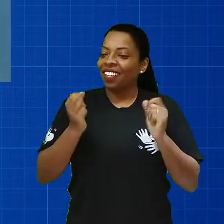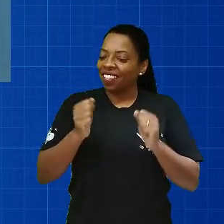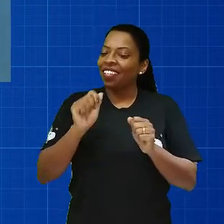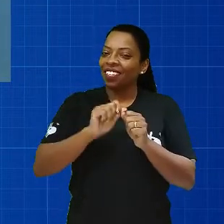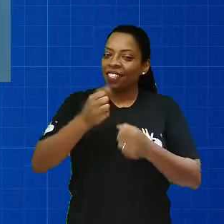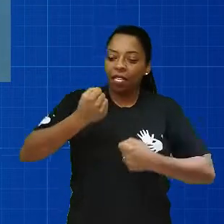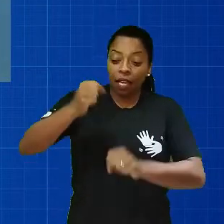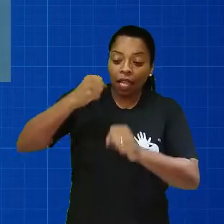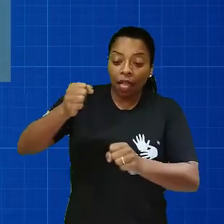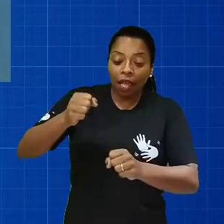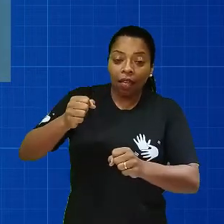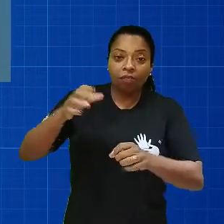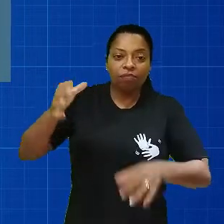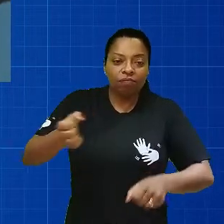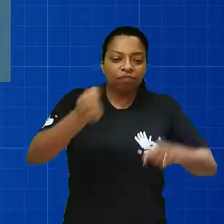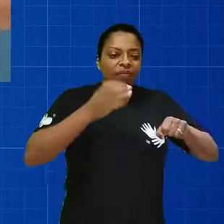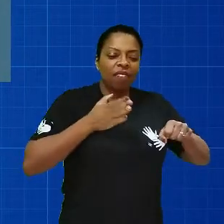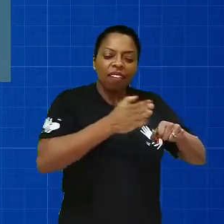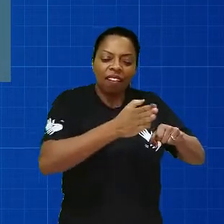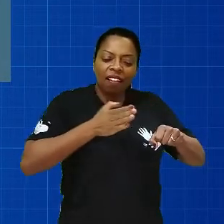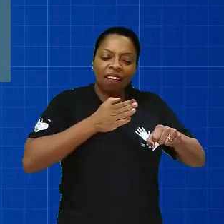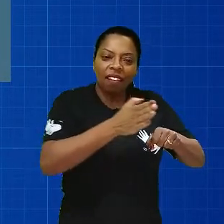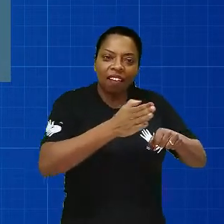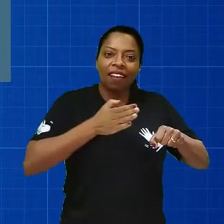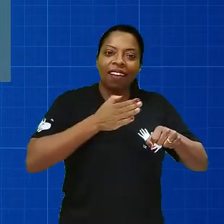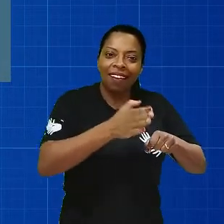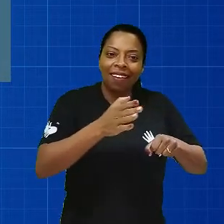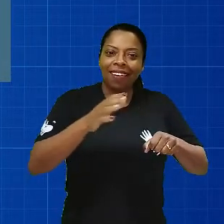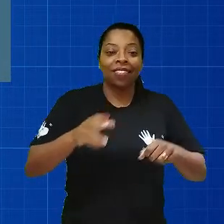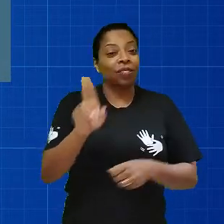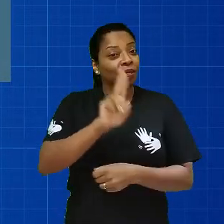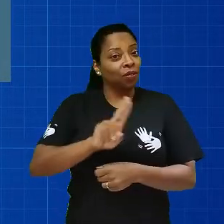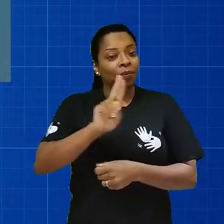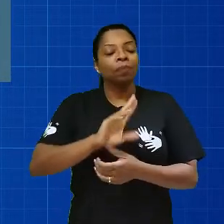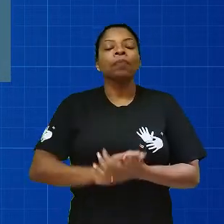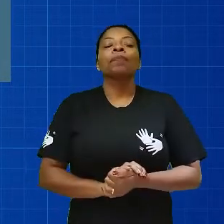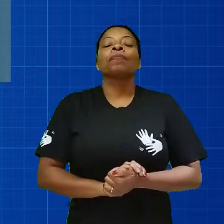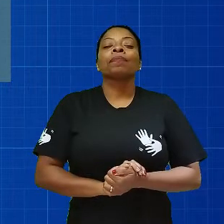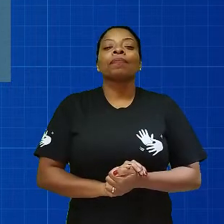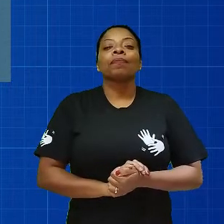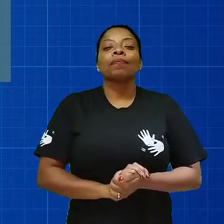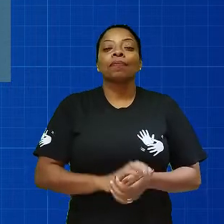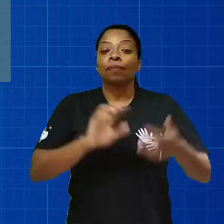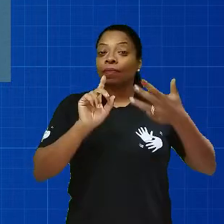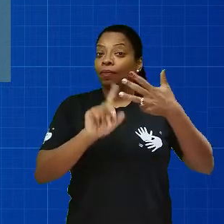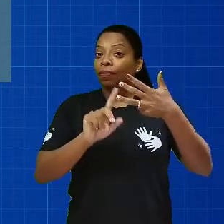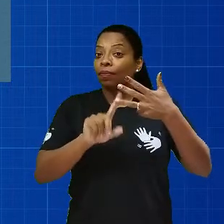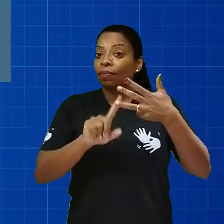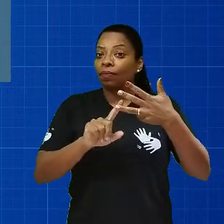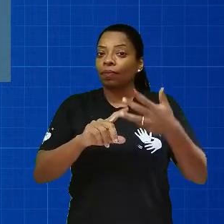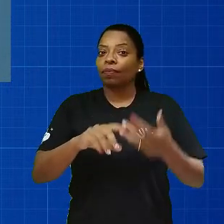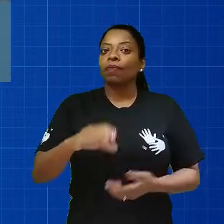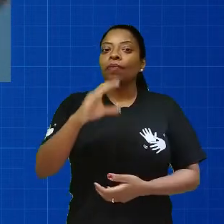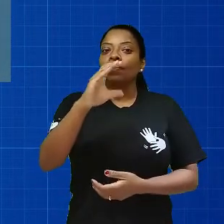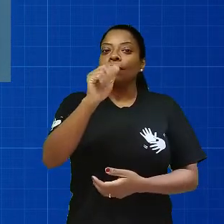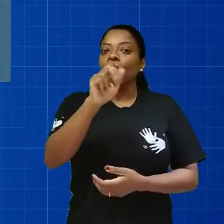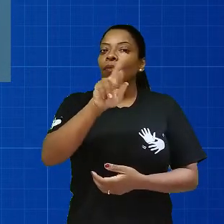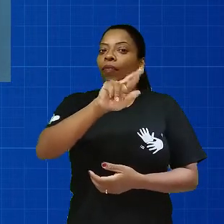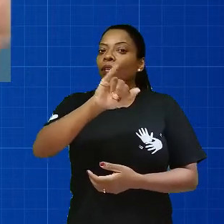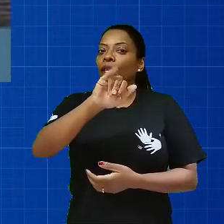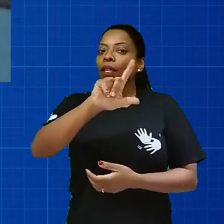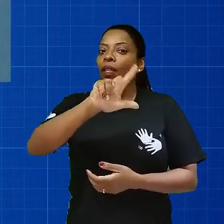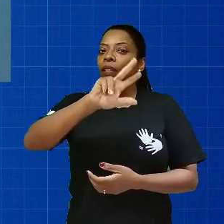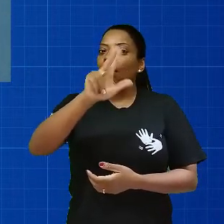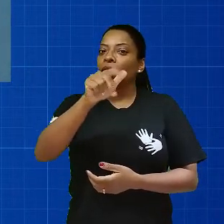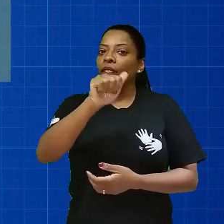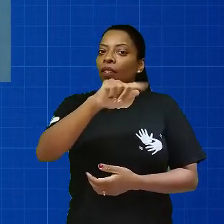cabo de vassoura. E a outra proposta para construção com as crianças é o carrilhão que